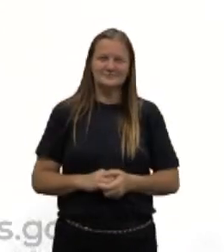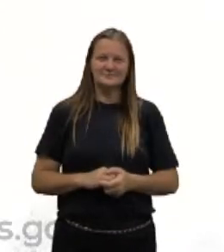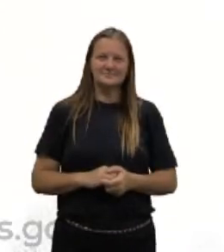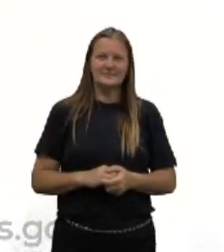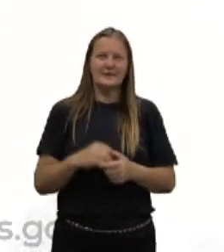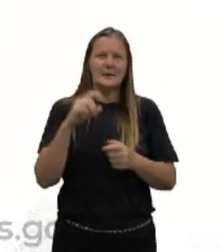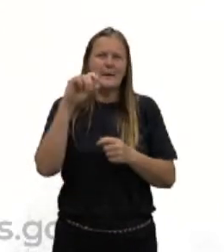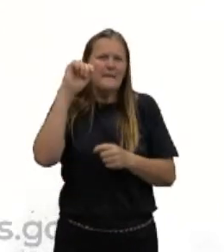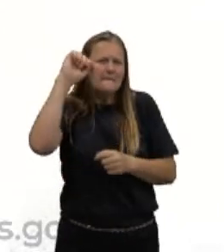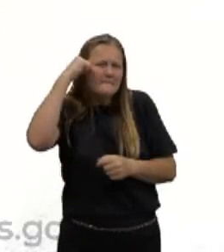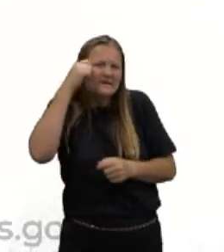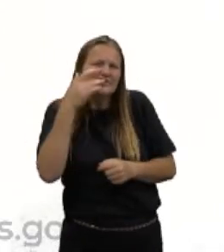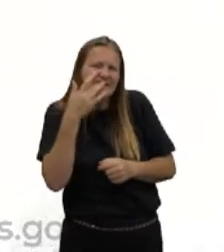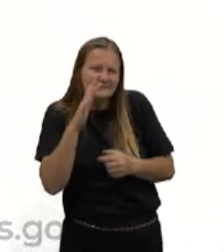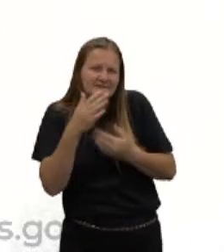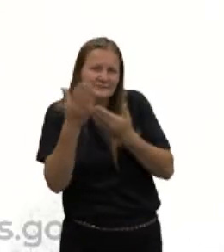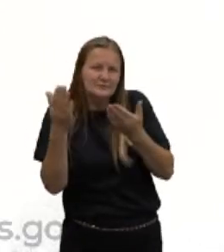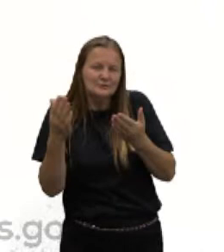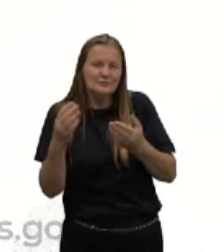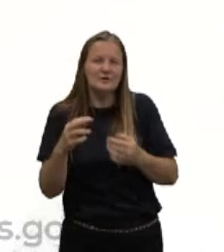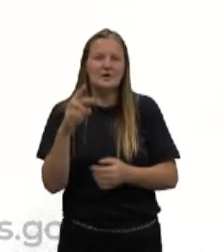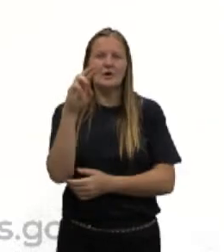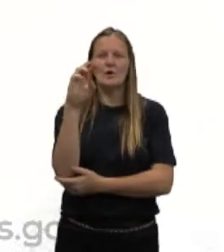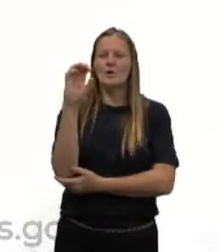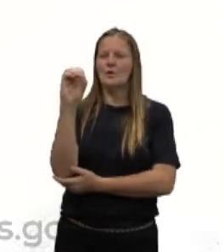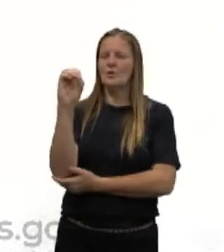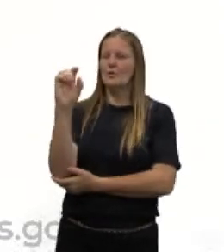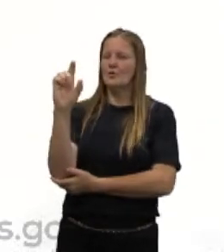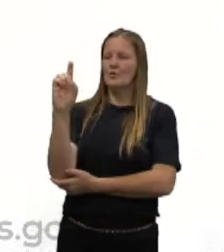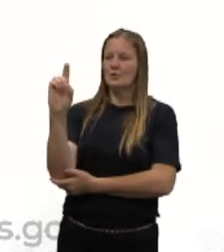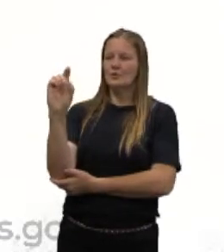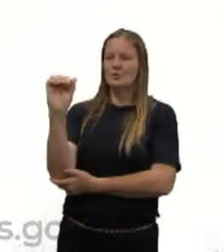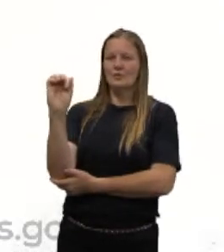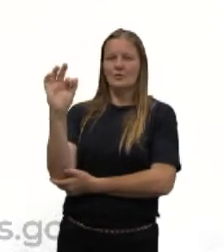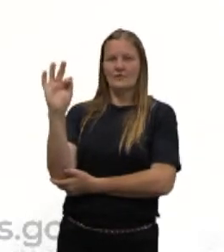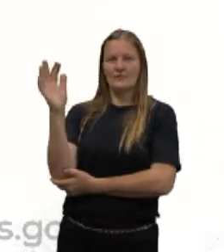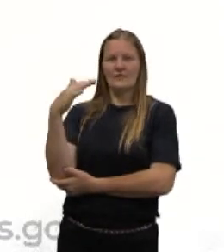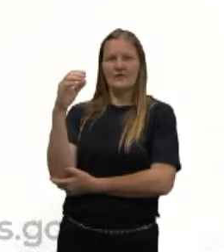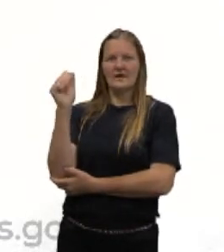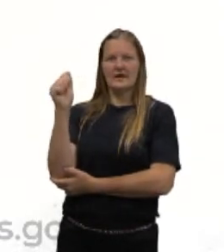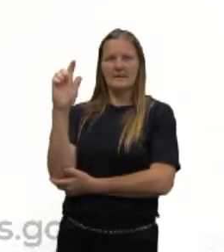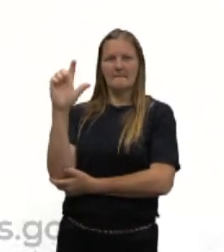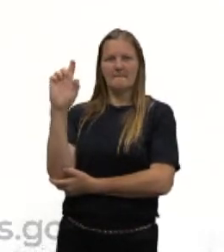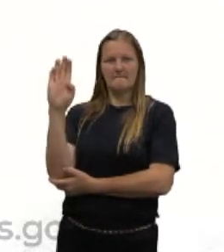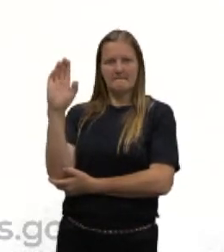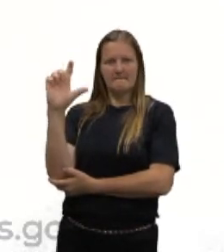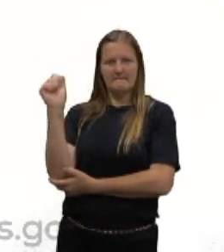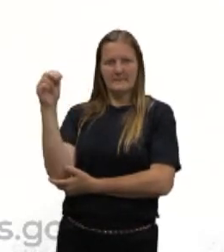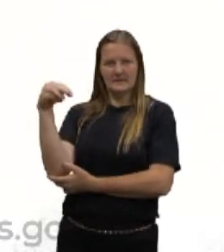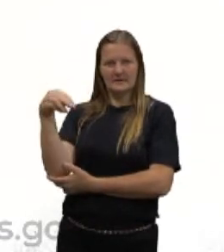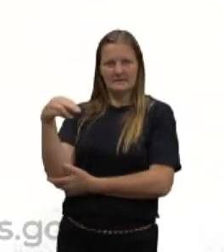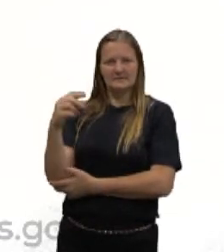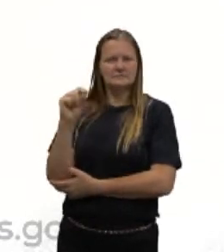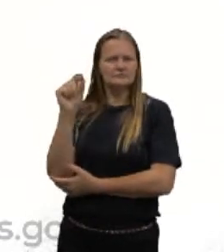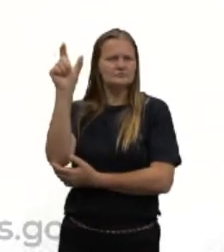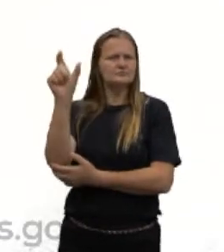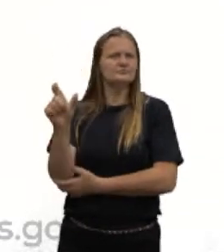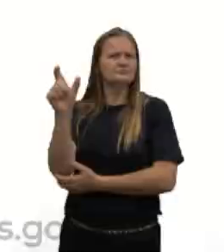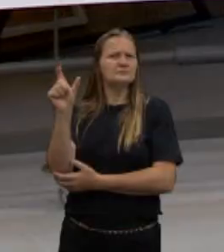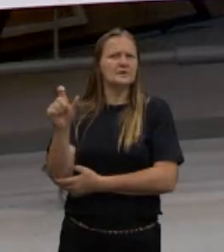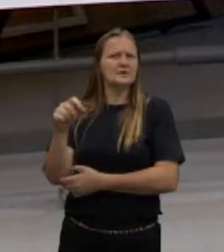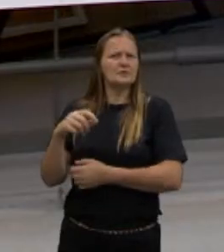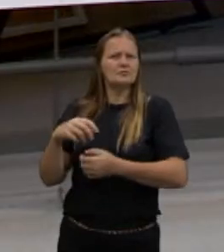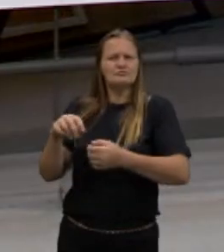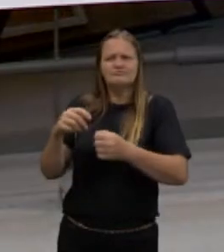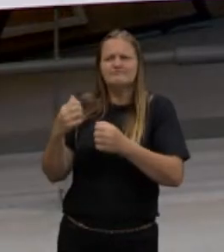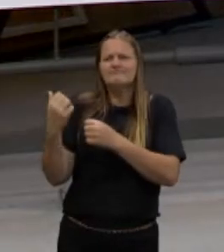preto e branco ali, é do Rodolf Laban. Ele foi um coreógrafo,